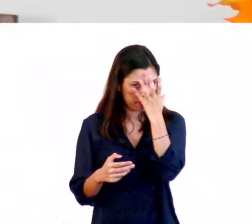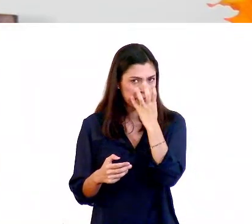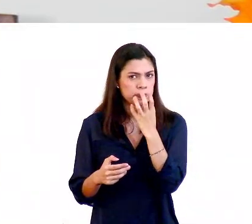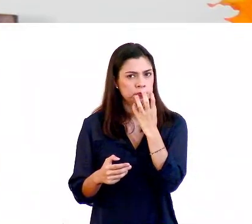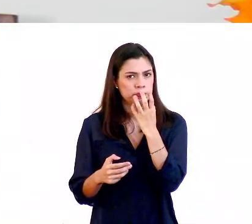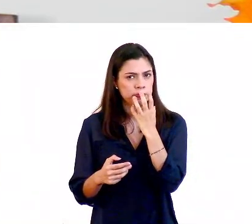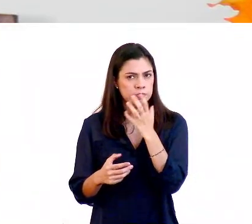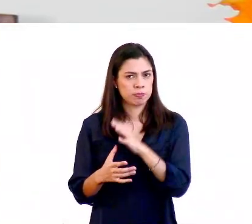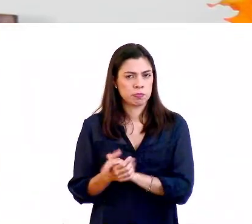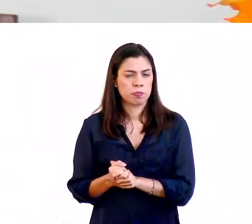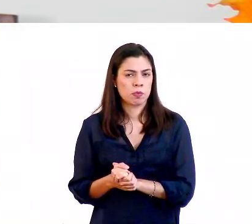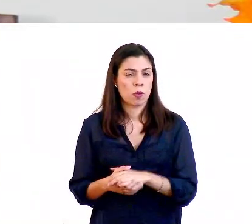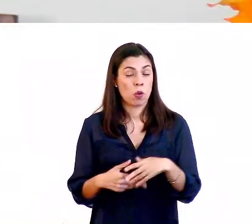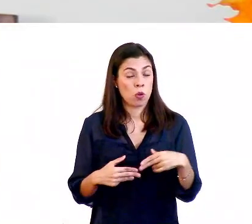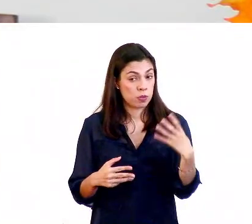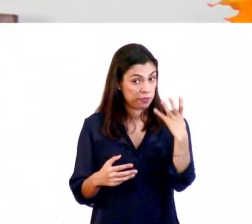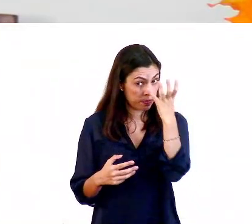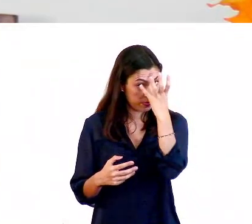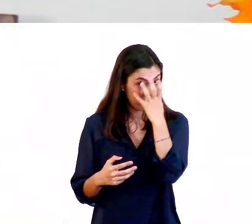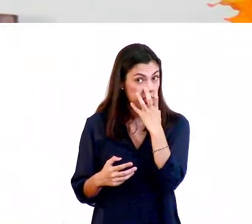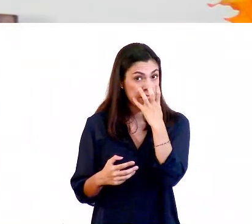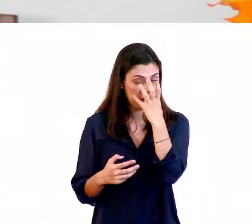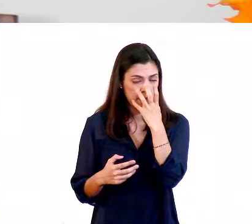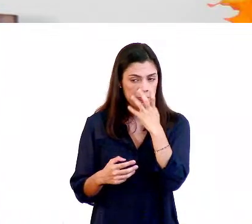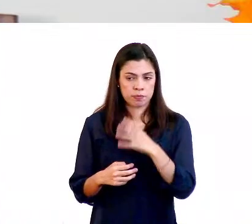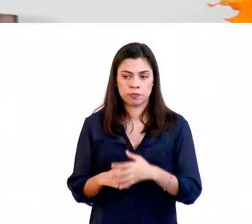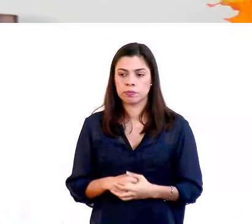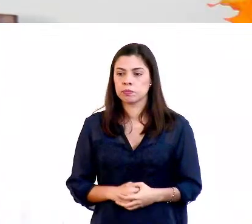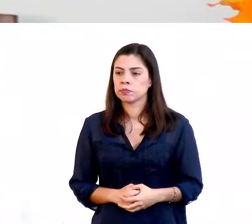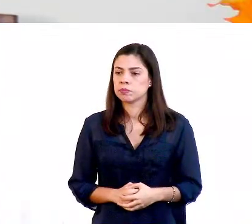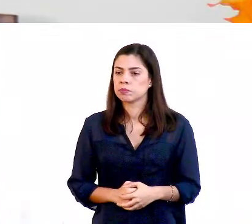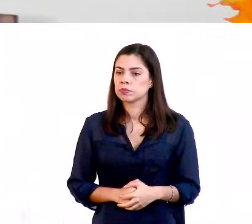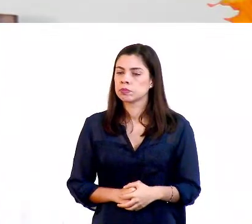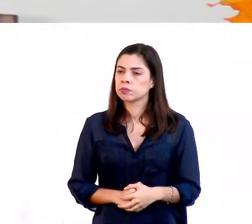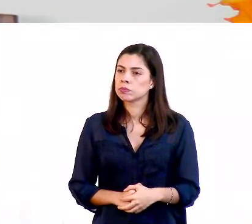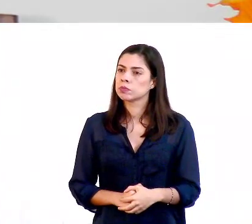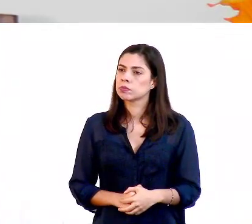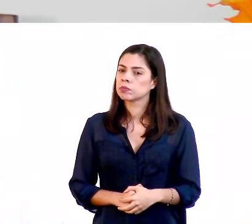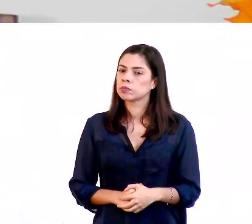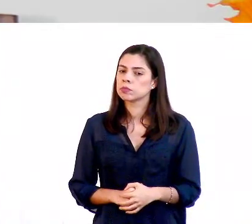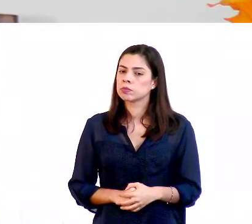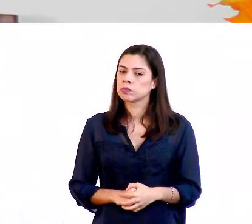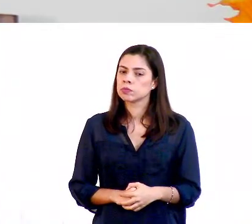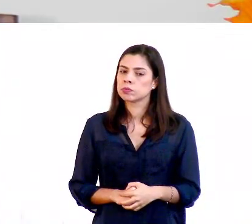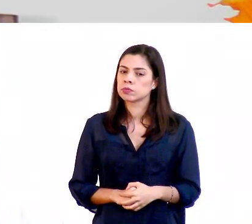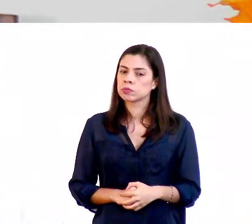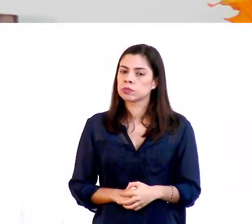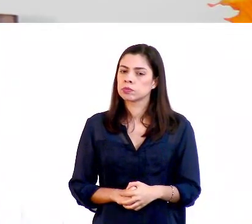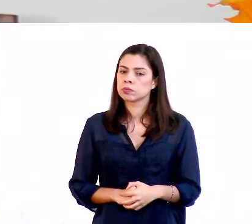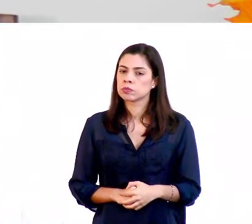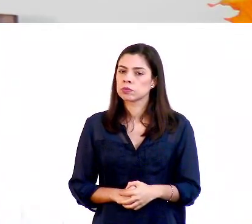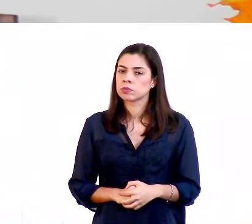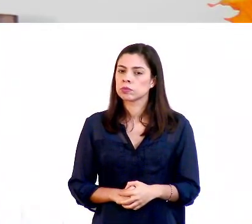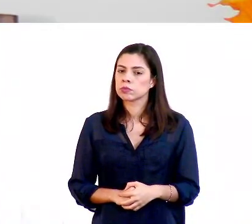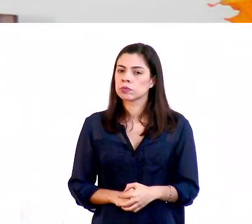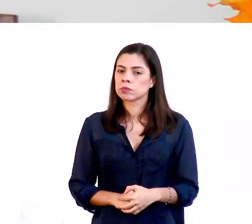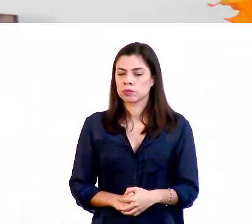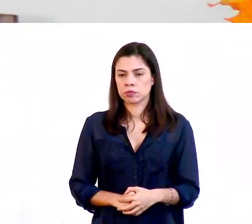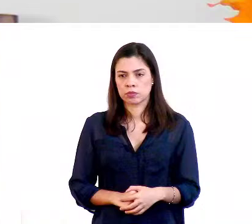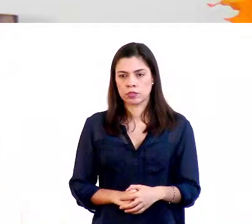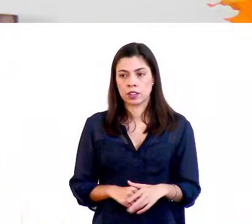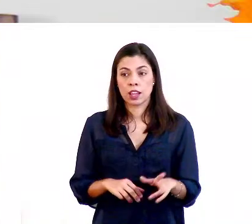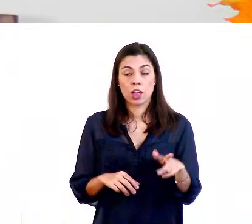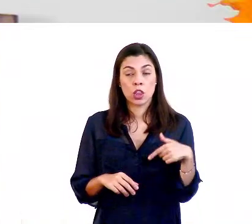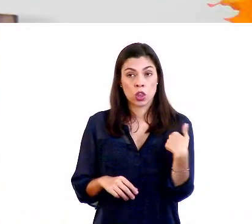nem mesmo aqueles crentes, cristãos, irmãos nossos, que acreditam na perda da salvação, na possibilidade da perda